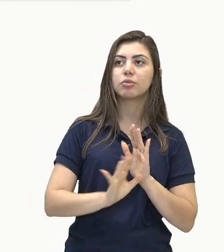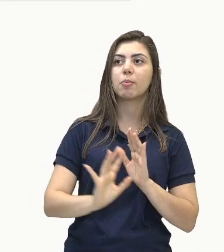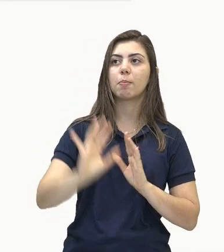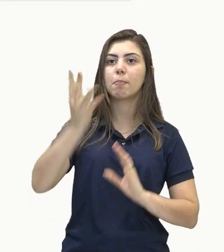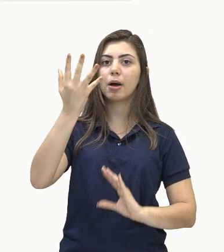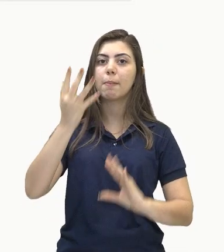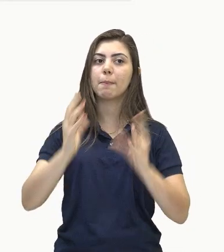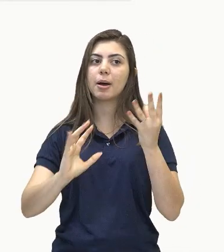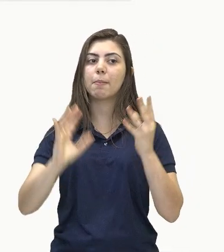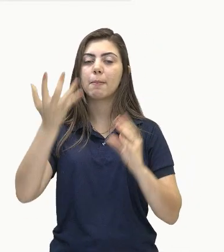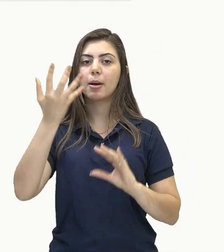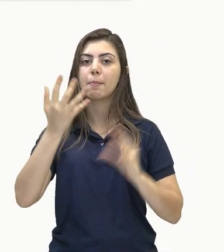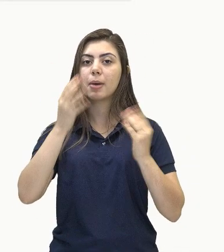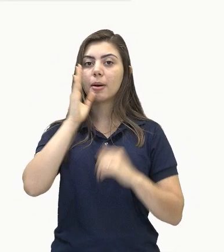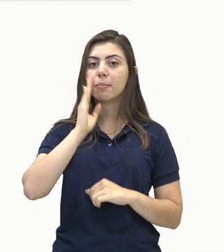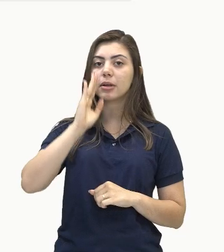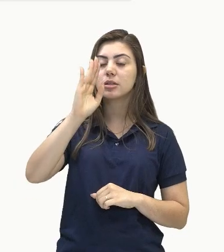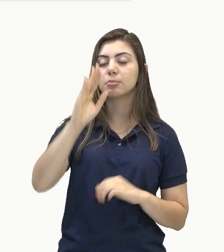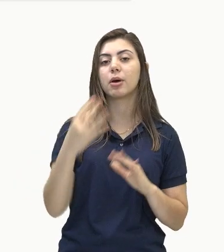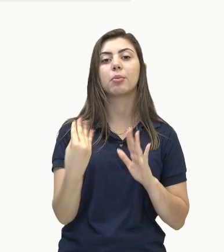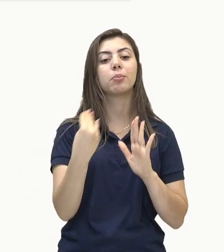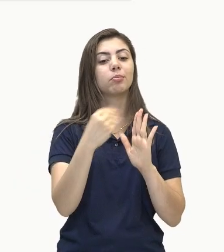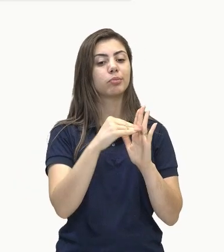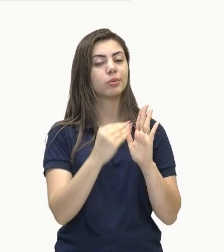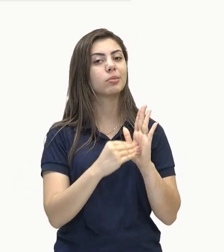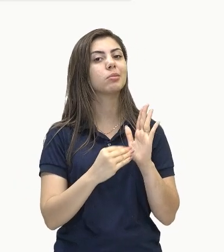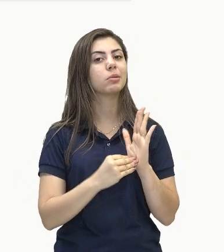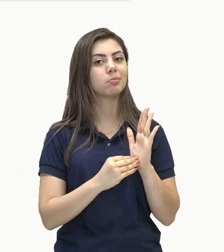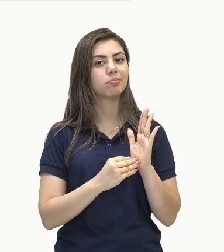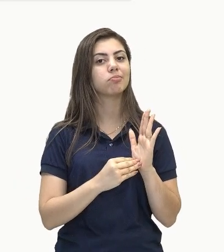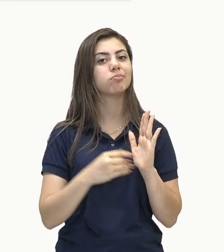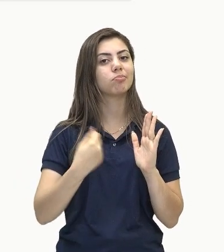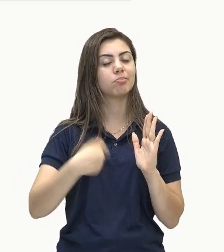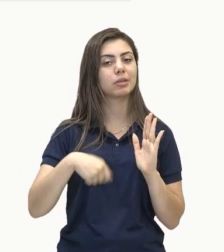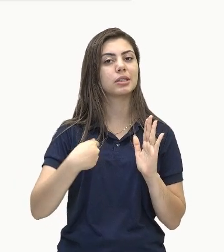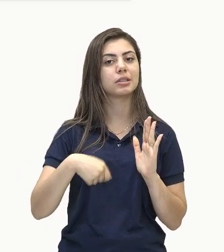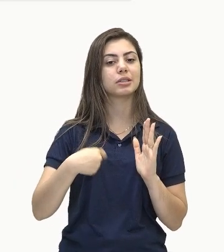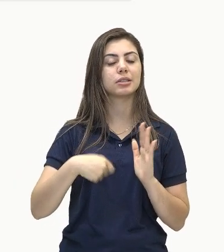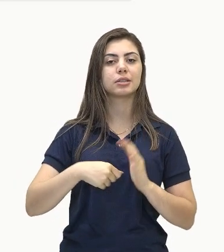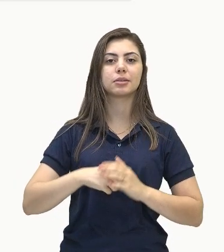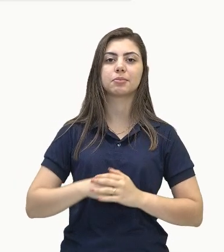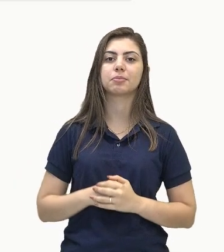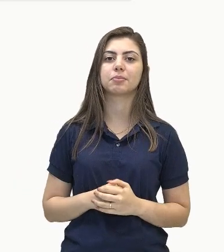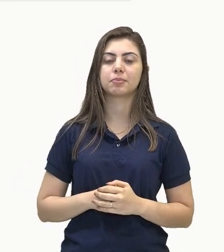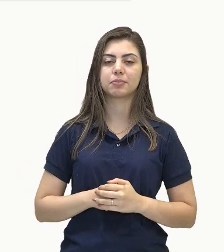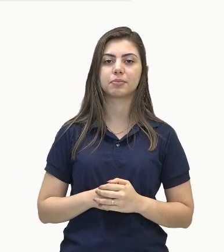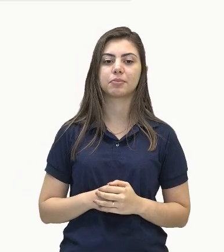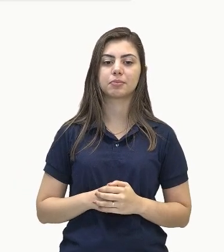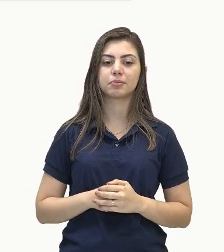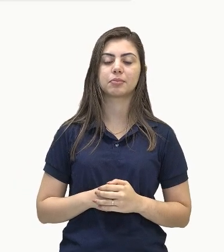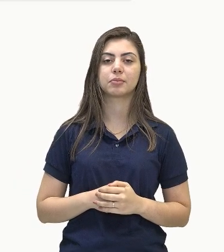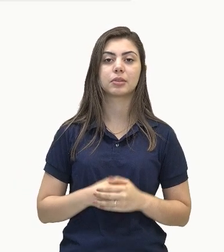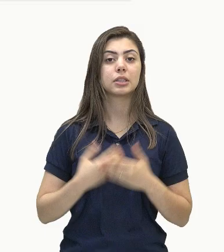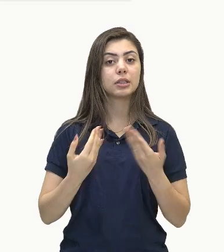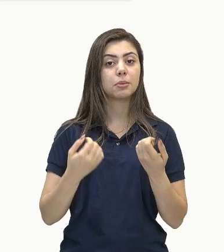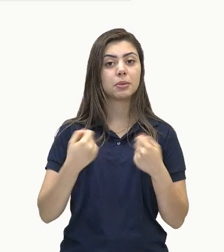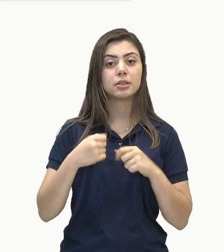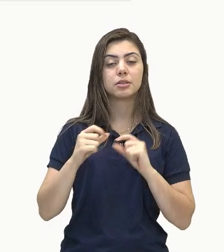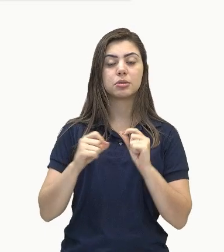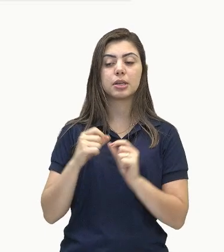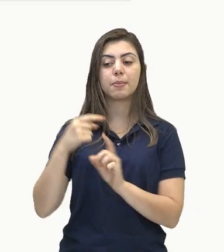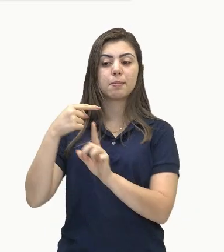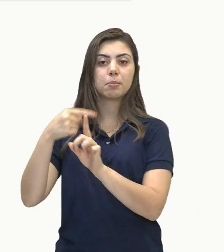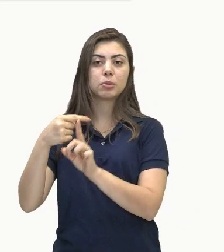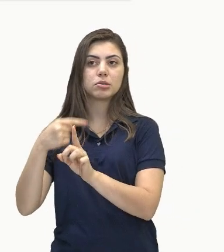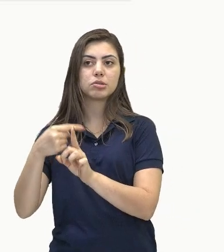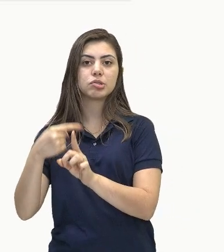e também uma avaliação crítica sobre os pontos fortes e fracos, sobre os pontos